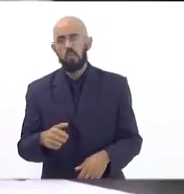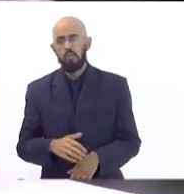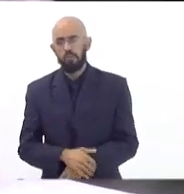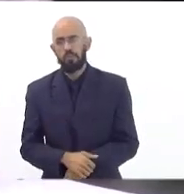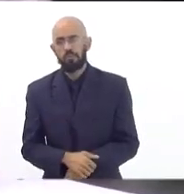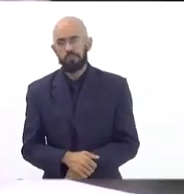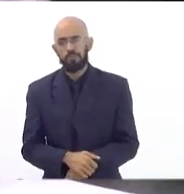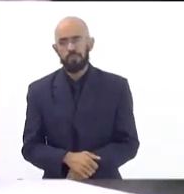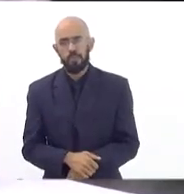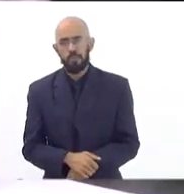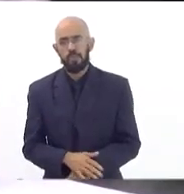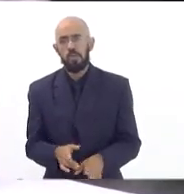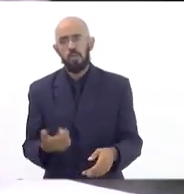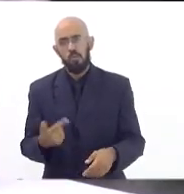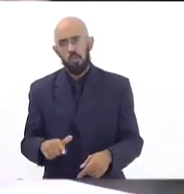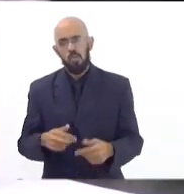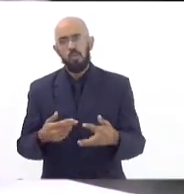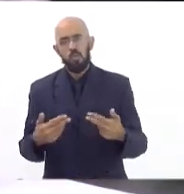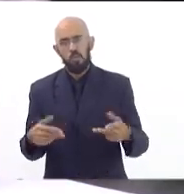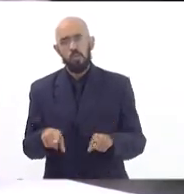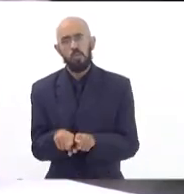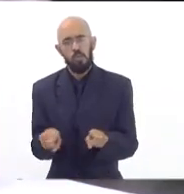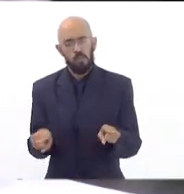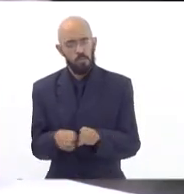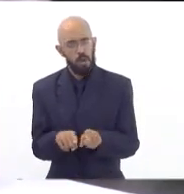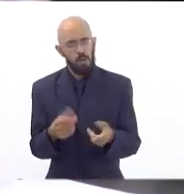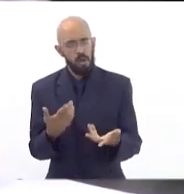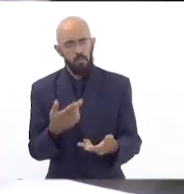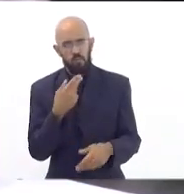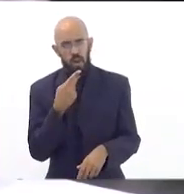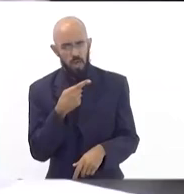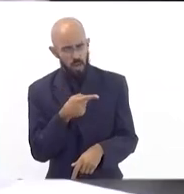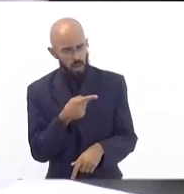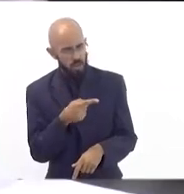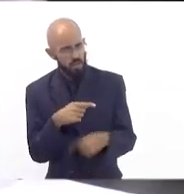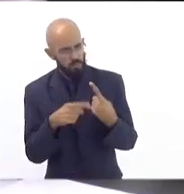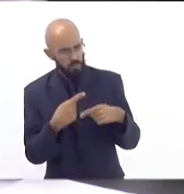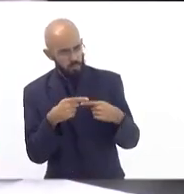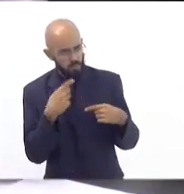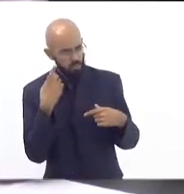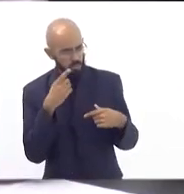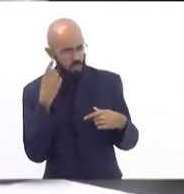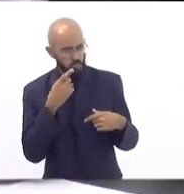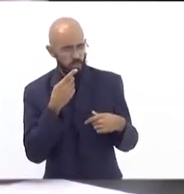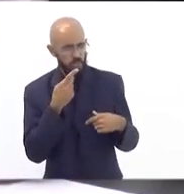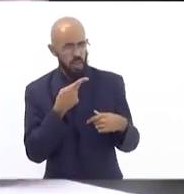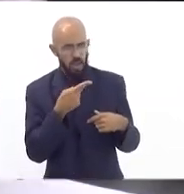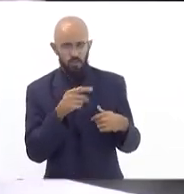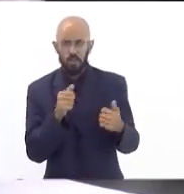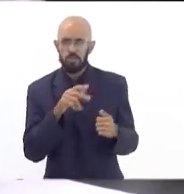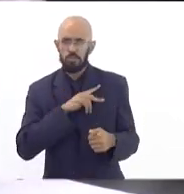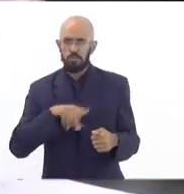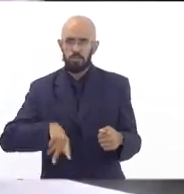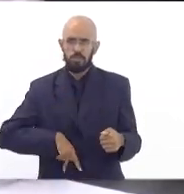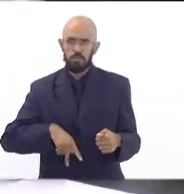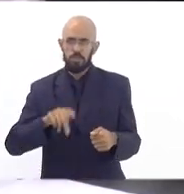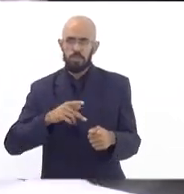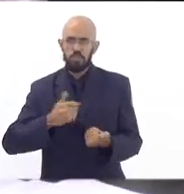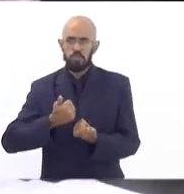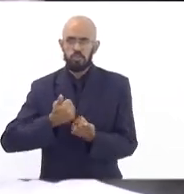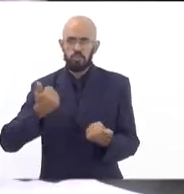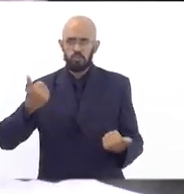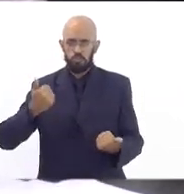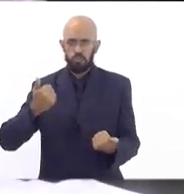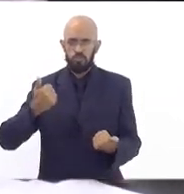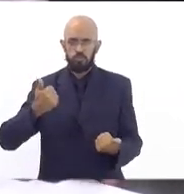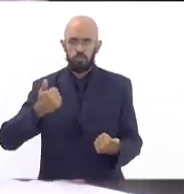EA outra questão que eu queria levantar depois eu vou passar depois que eu posso falar eu vou passar palavra para o presidente da já tô presidente